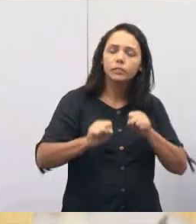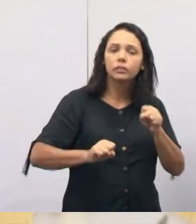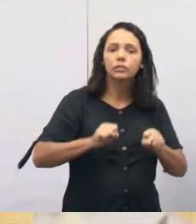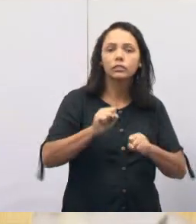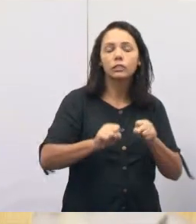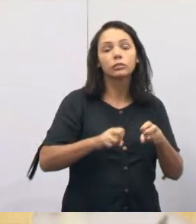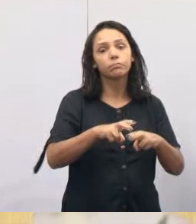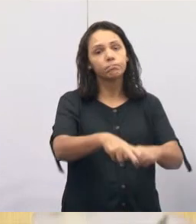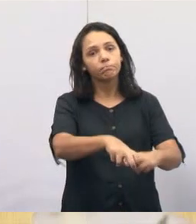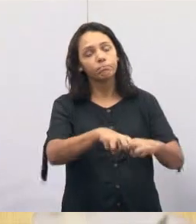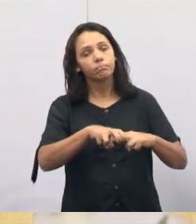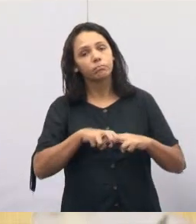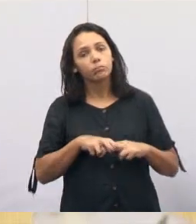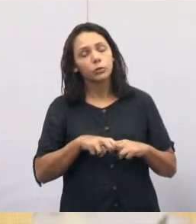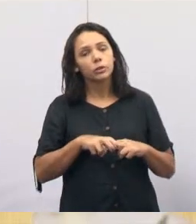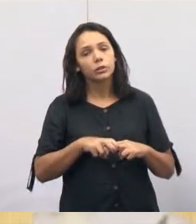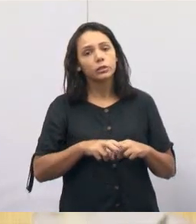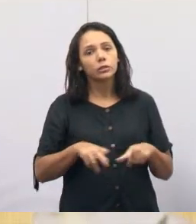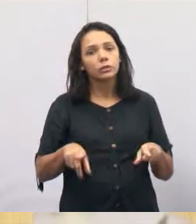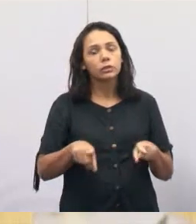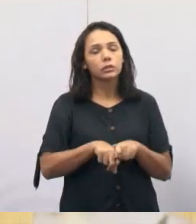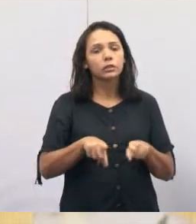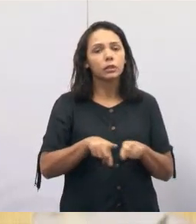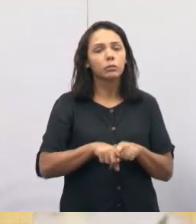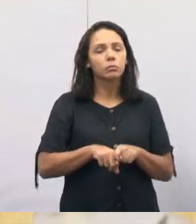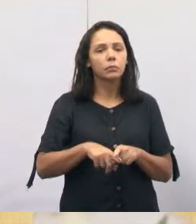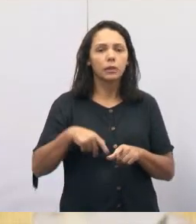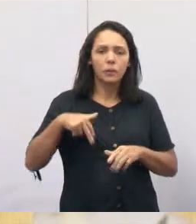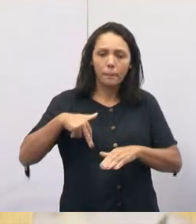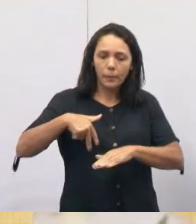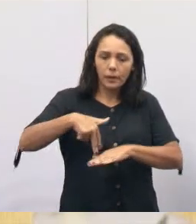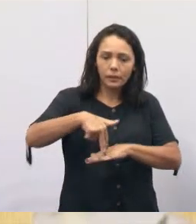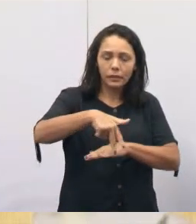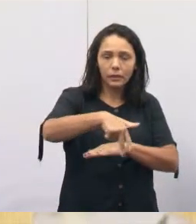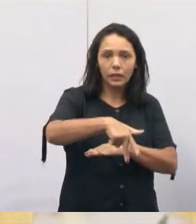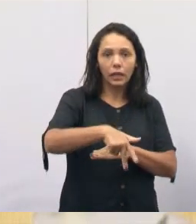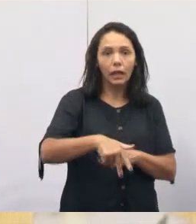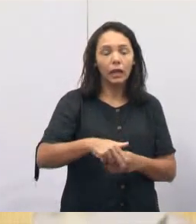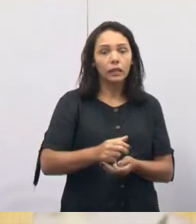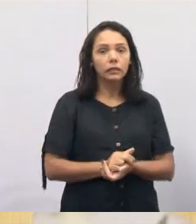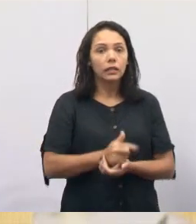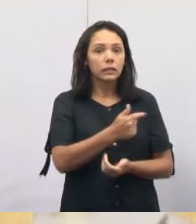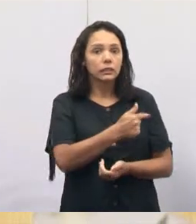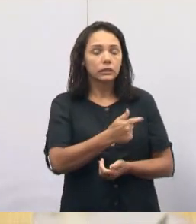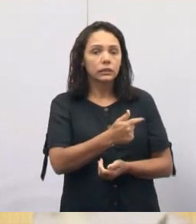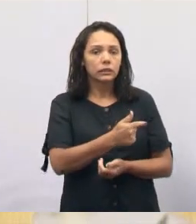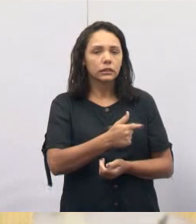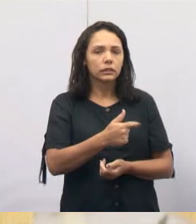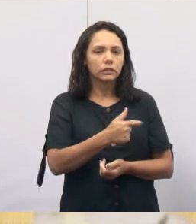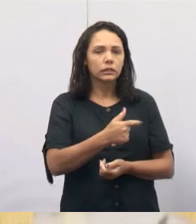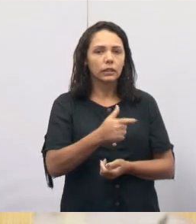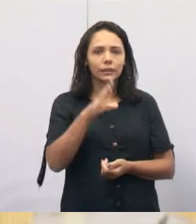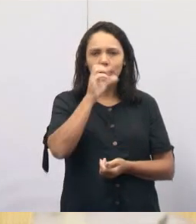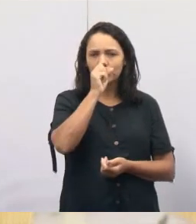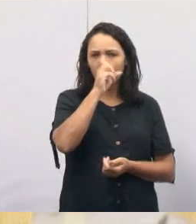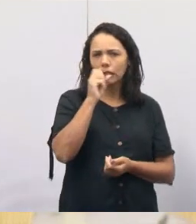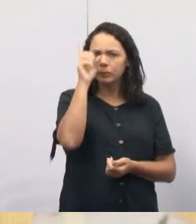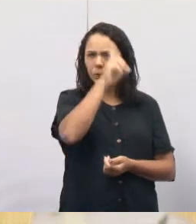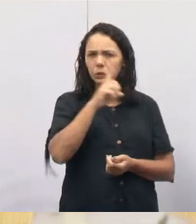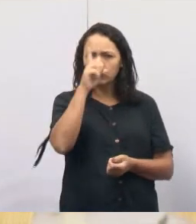várias bicicletas e também vários pedestres, final de semana é lotado ali. É muito cheio, Roninha sabe